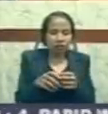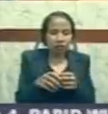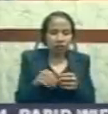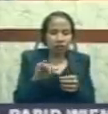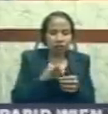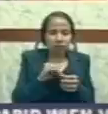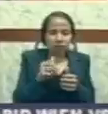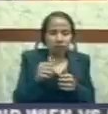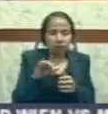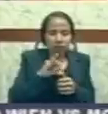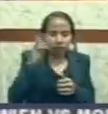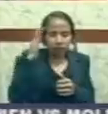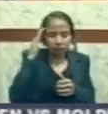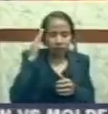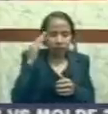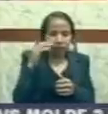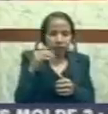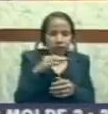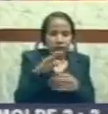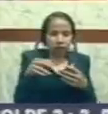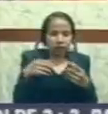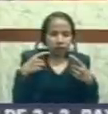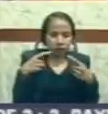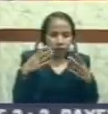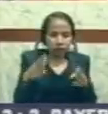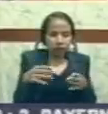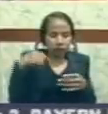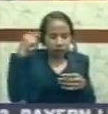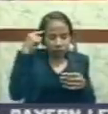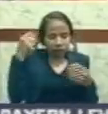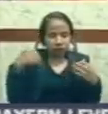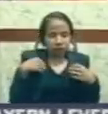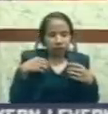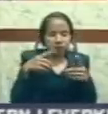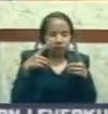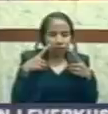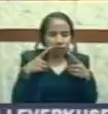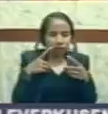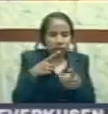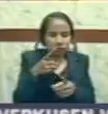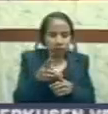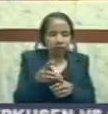Netuir Hanoi é proponente de direito, governo de direito, então vai votar. E